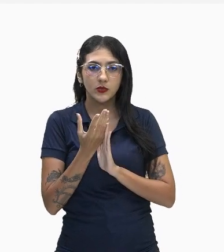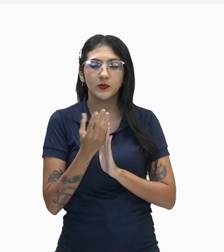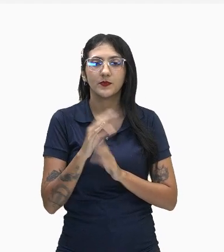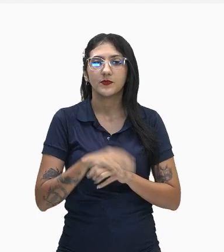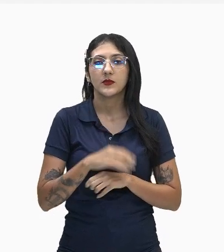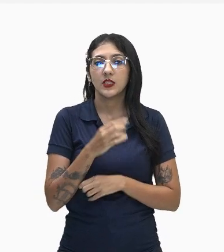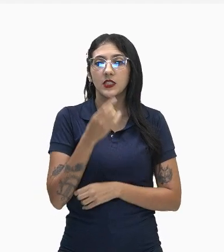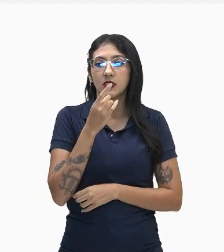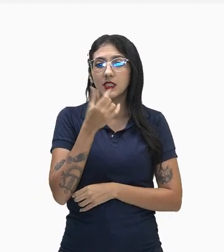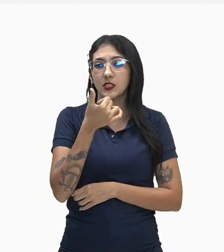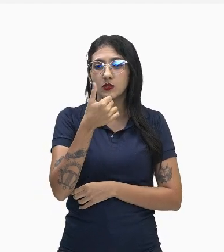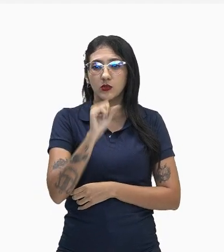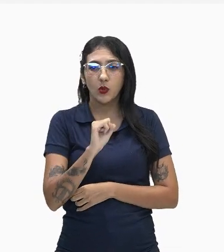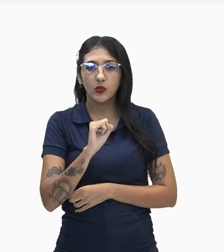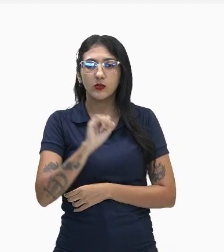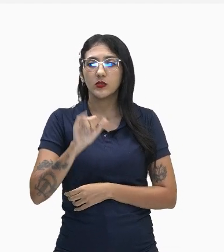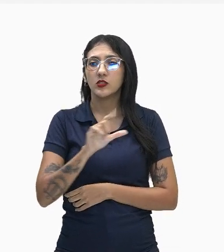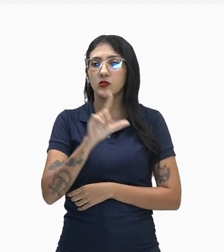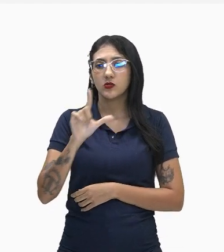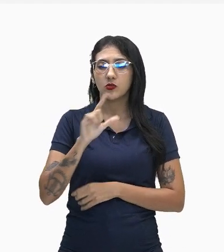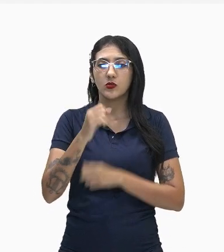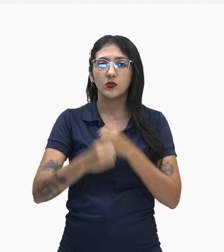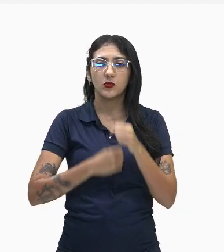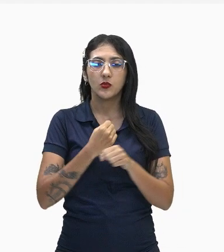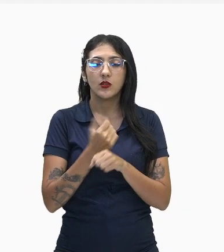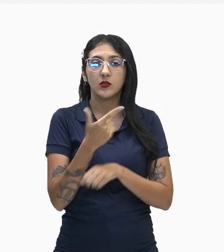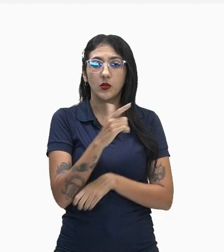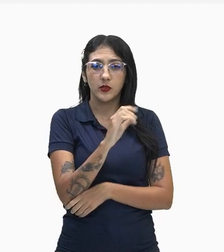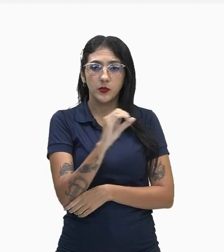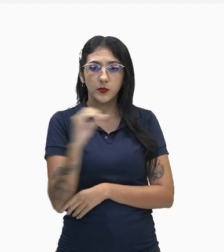de julho de 2000, é a Lei